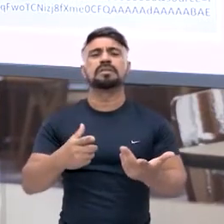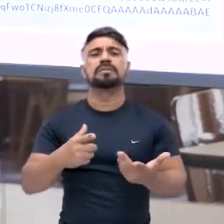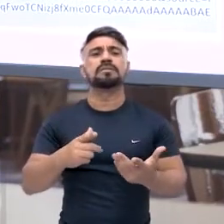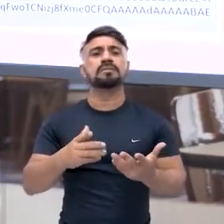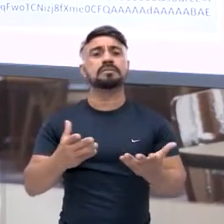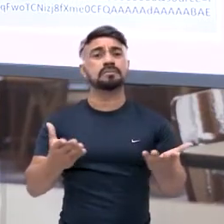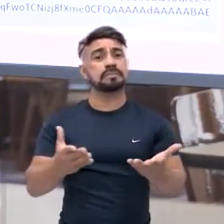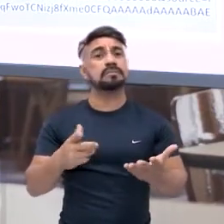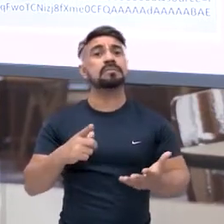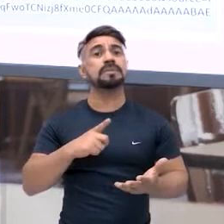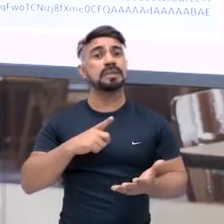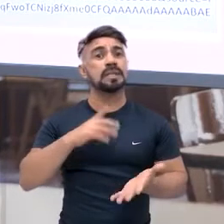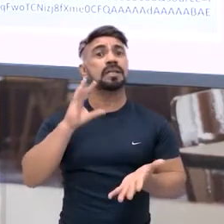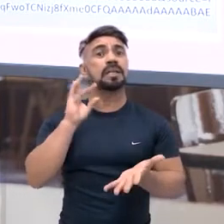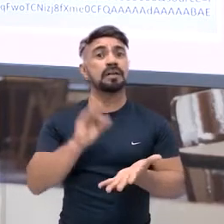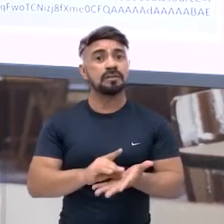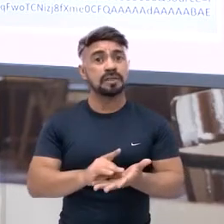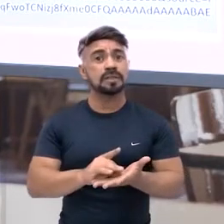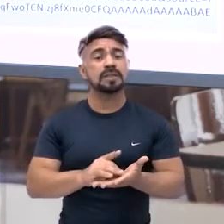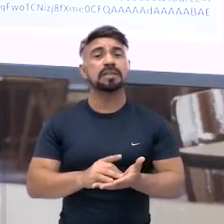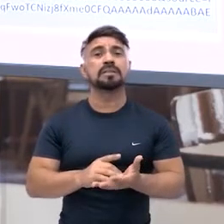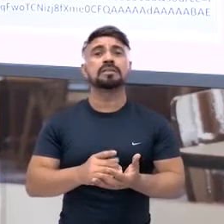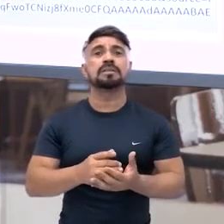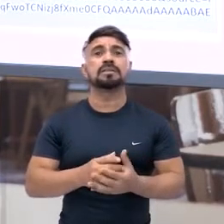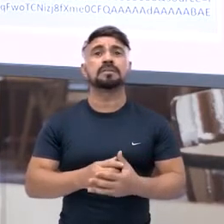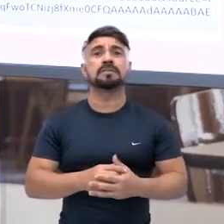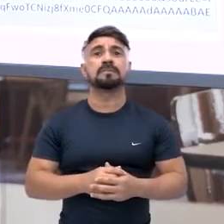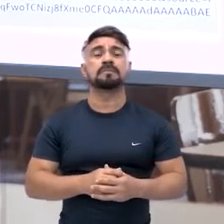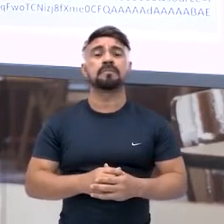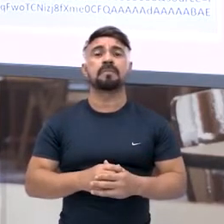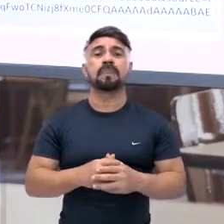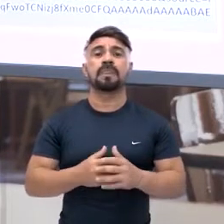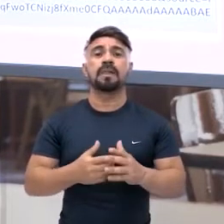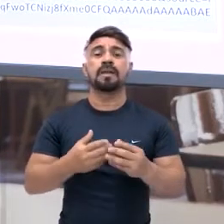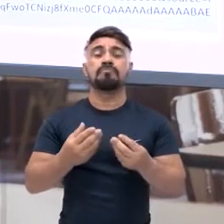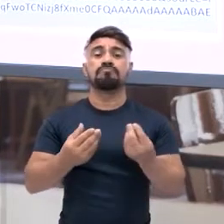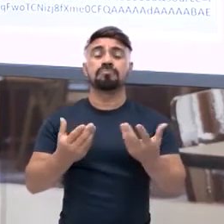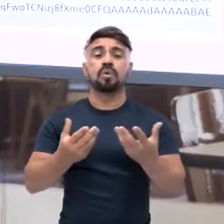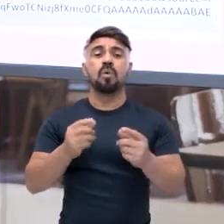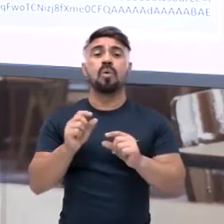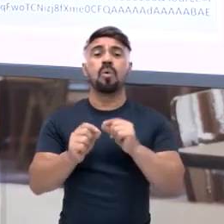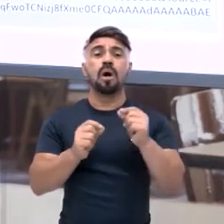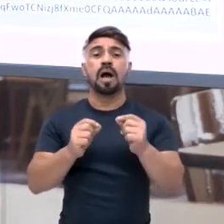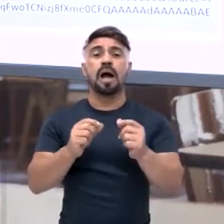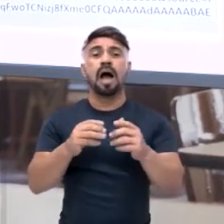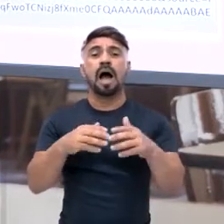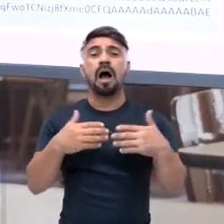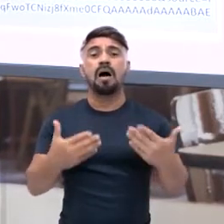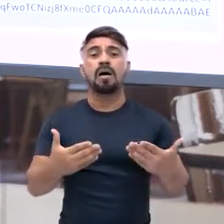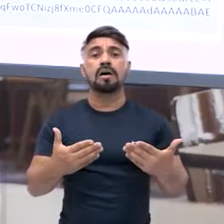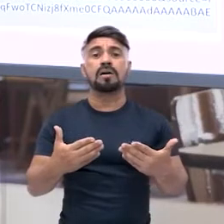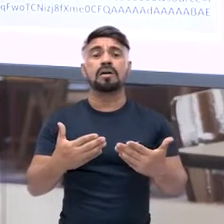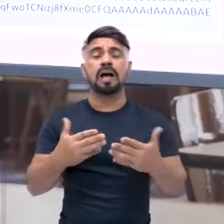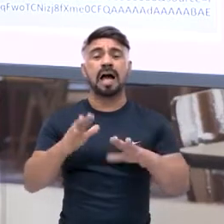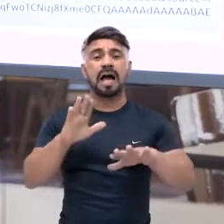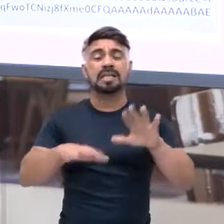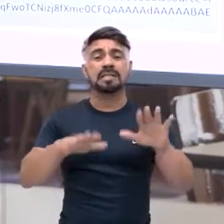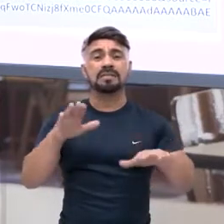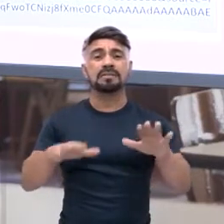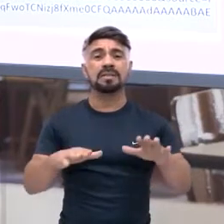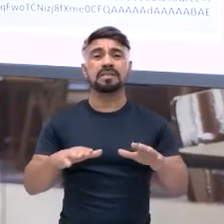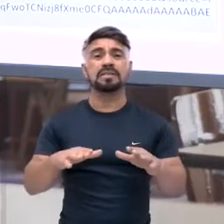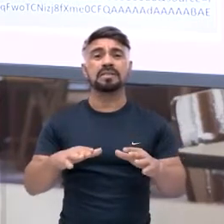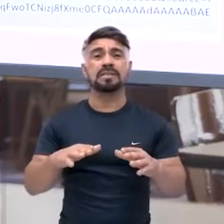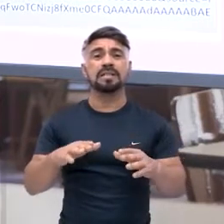Agora, existe, na verdade, meus queridos, uma predominância, ou seja,